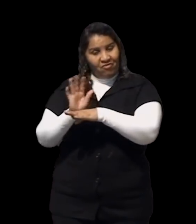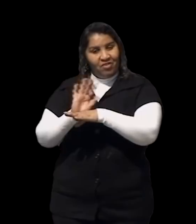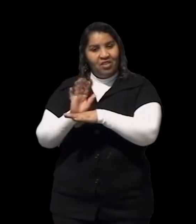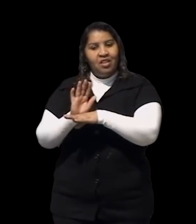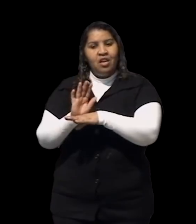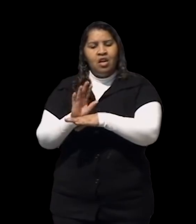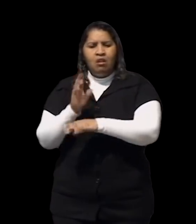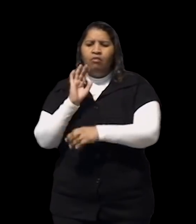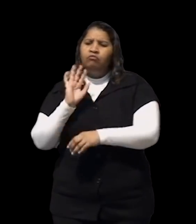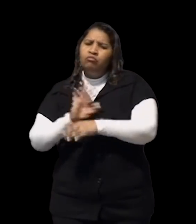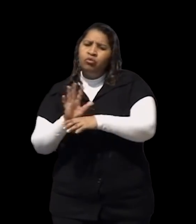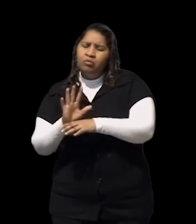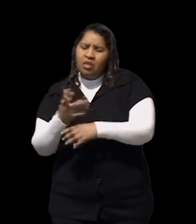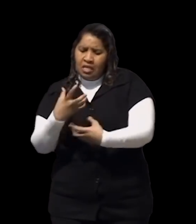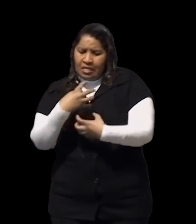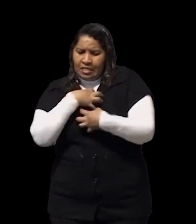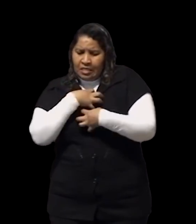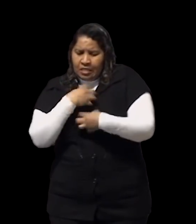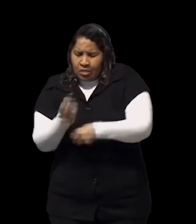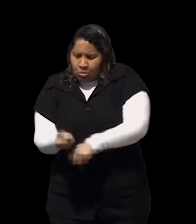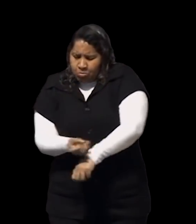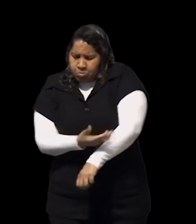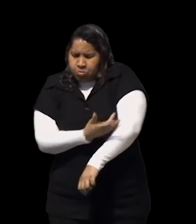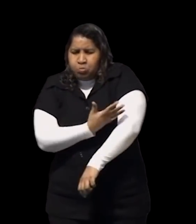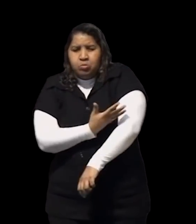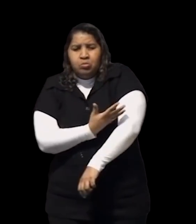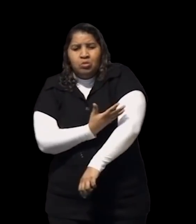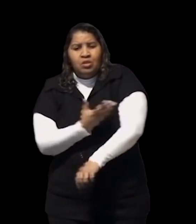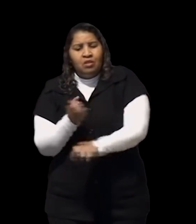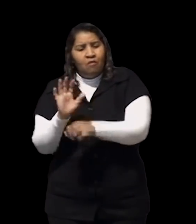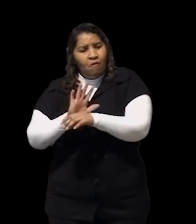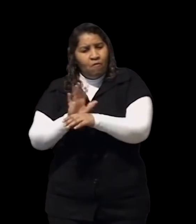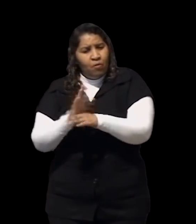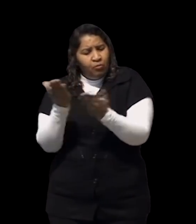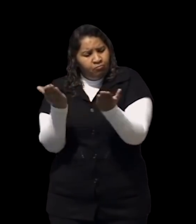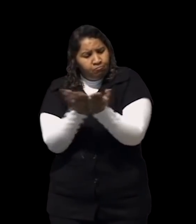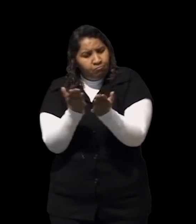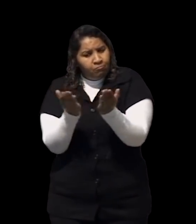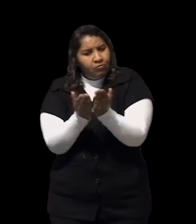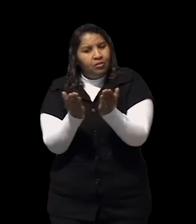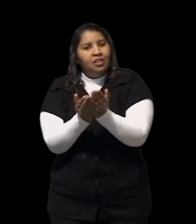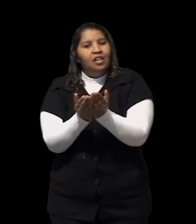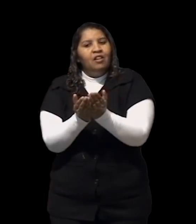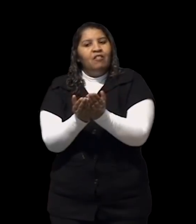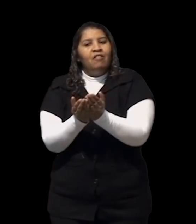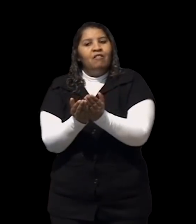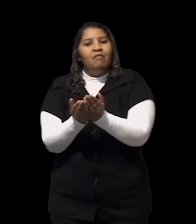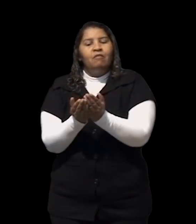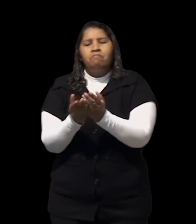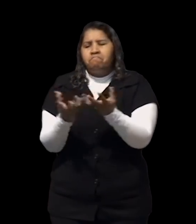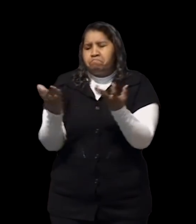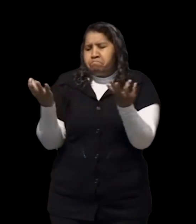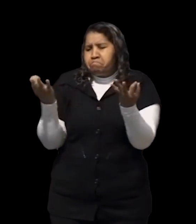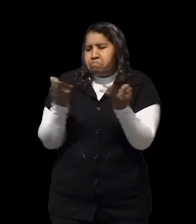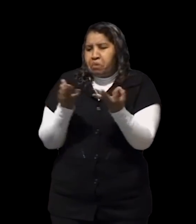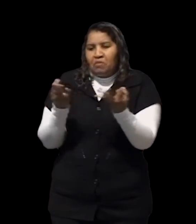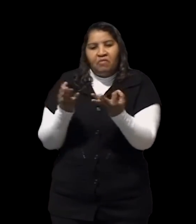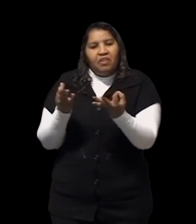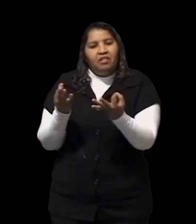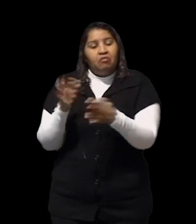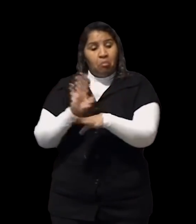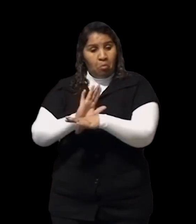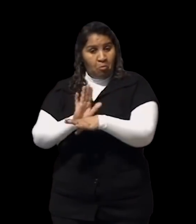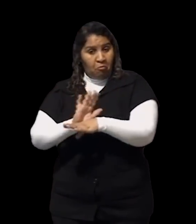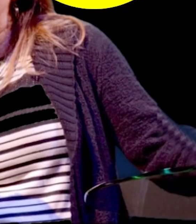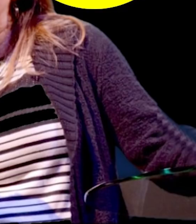os filmes cristãos de corte evangélico mais bem feitos um filme assim